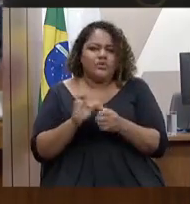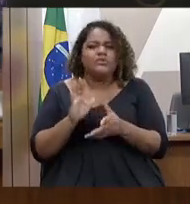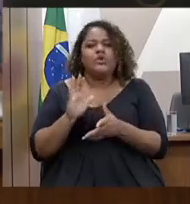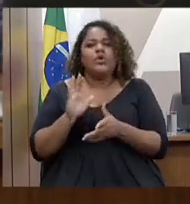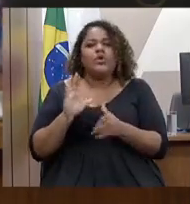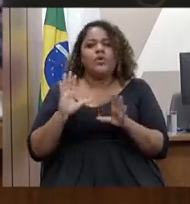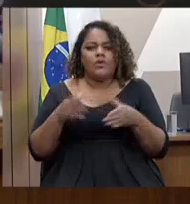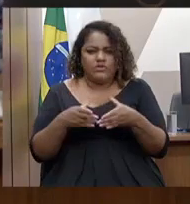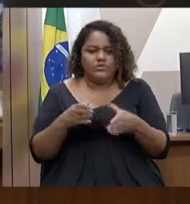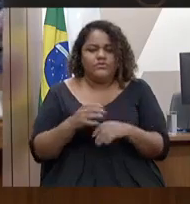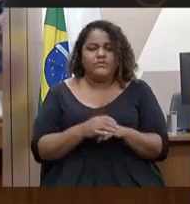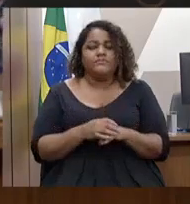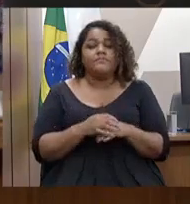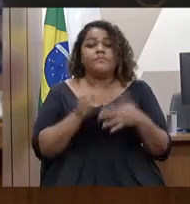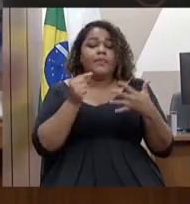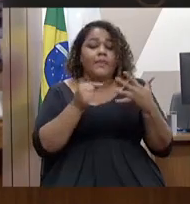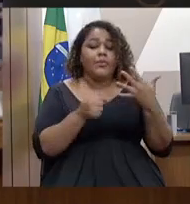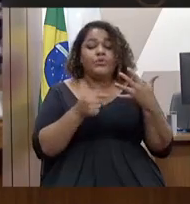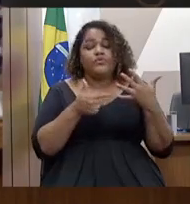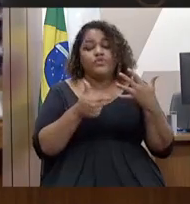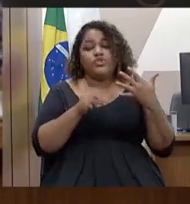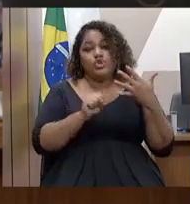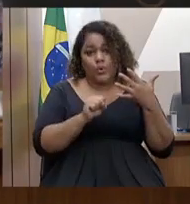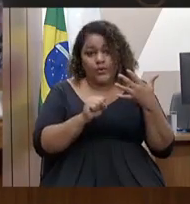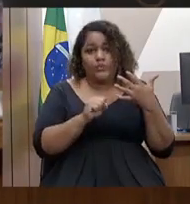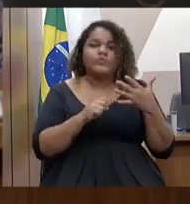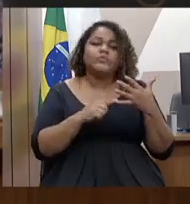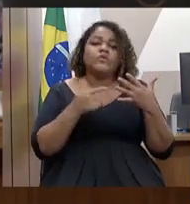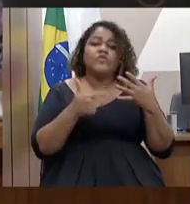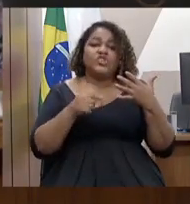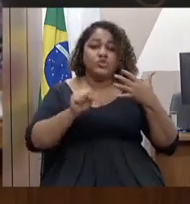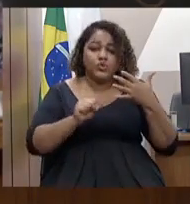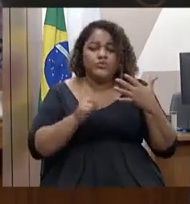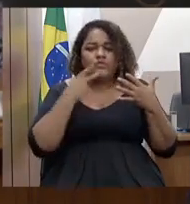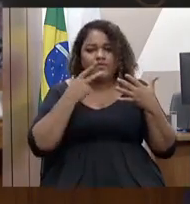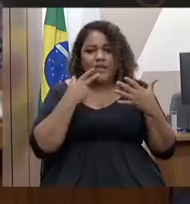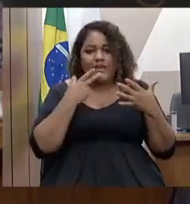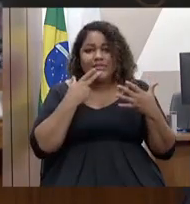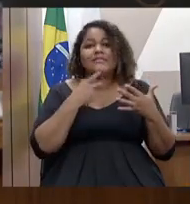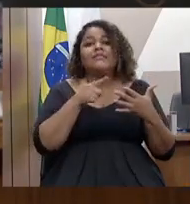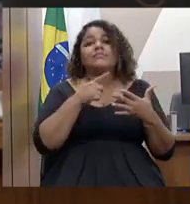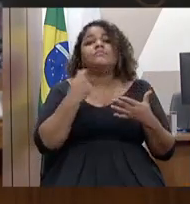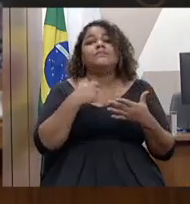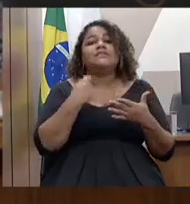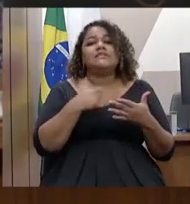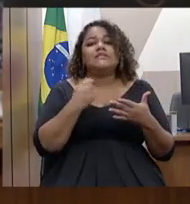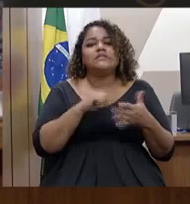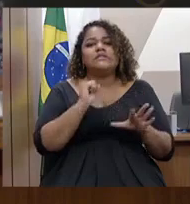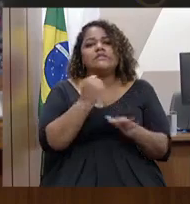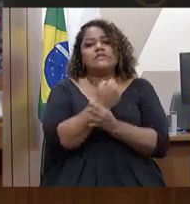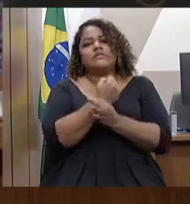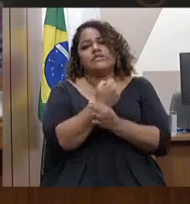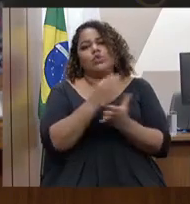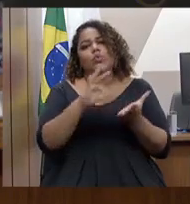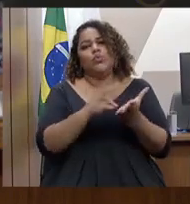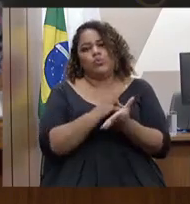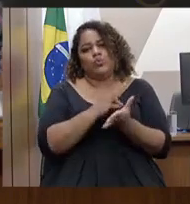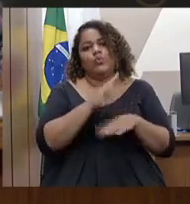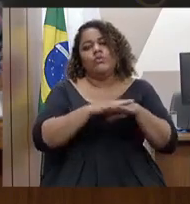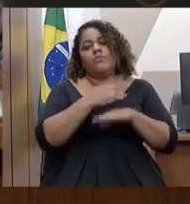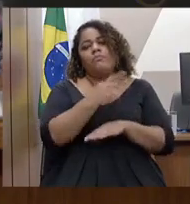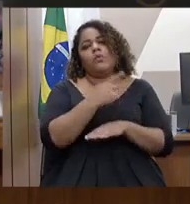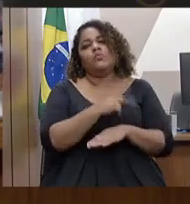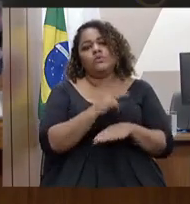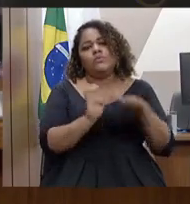Seguro acidente de trabalho a cargo do empregador sem excluir a indenização a esse que está que